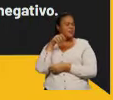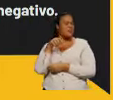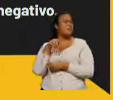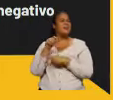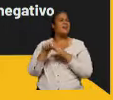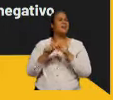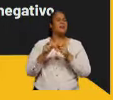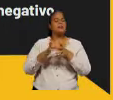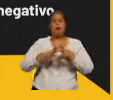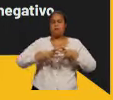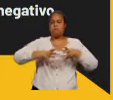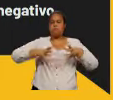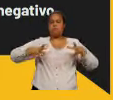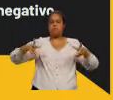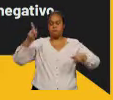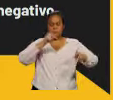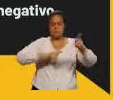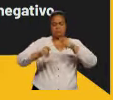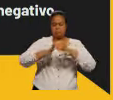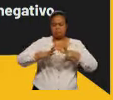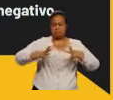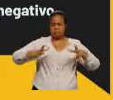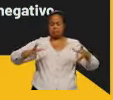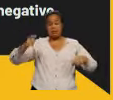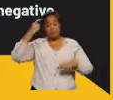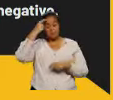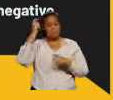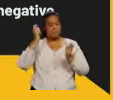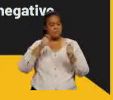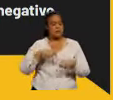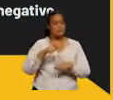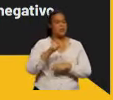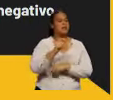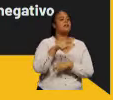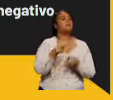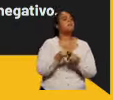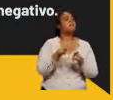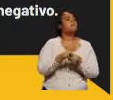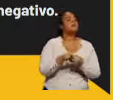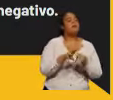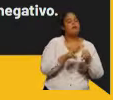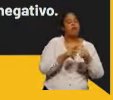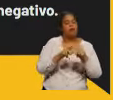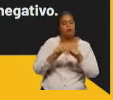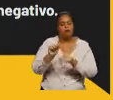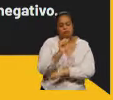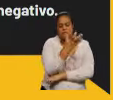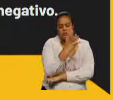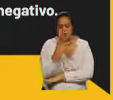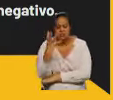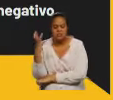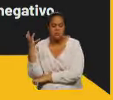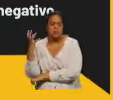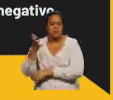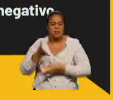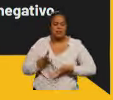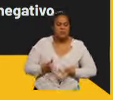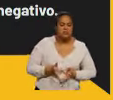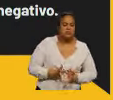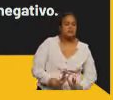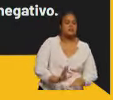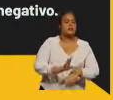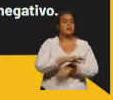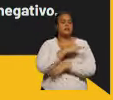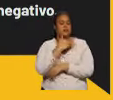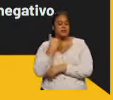eu preciso considerar dois fatores o crescimento vegetativo que quando eu faço a diferença entre natalidade